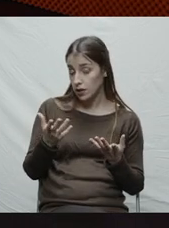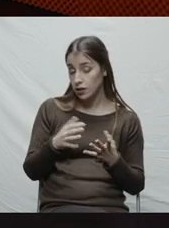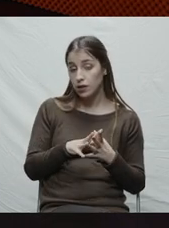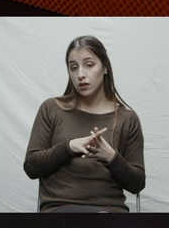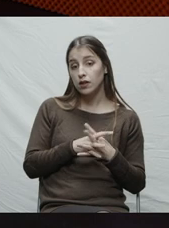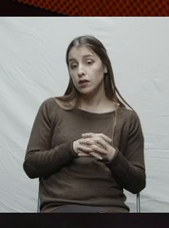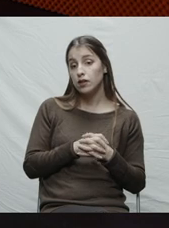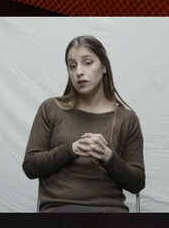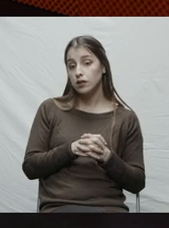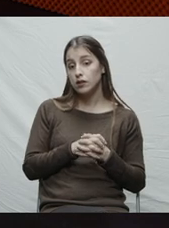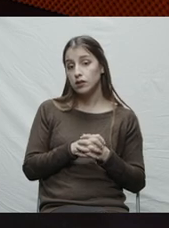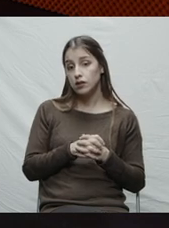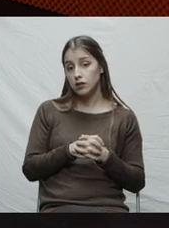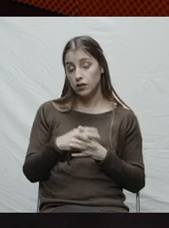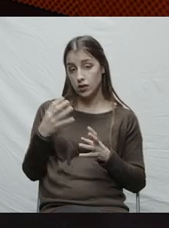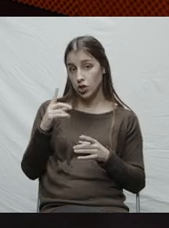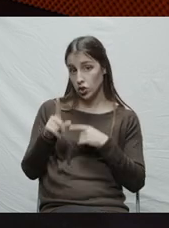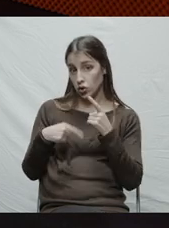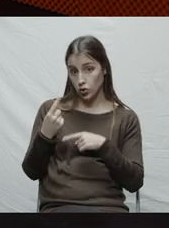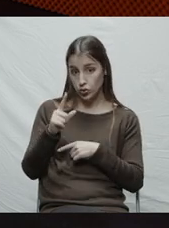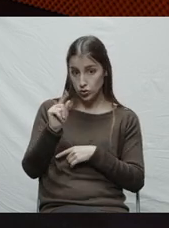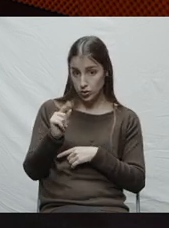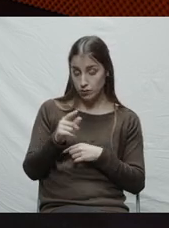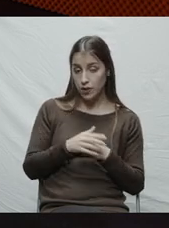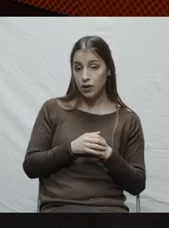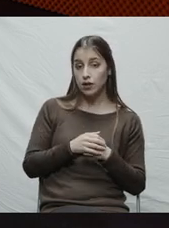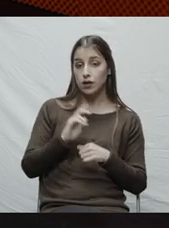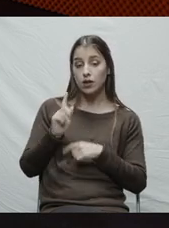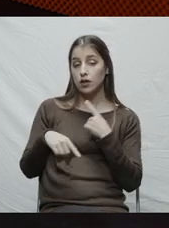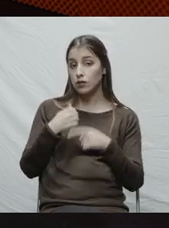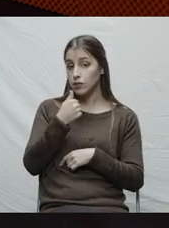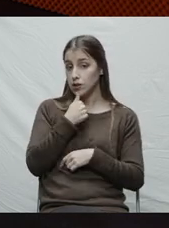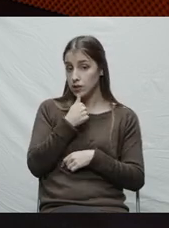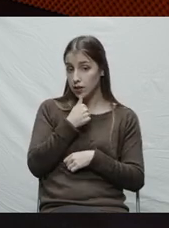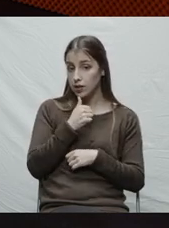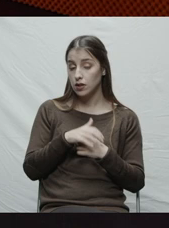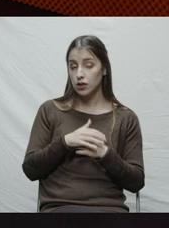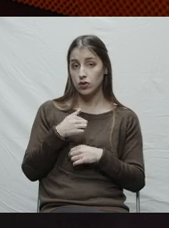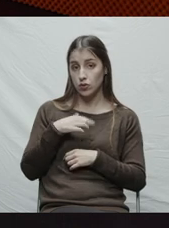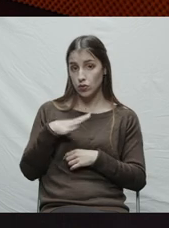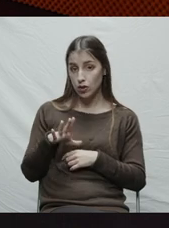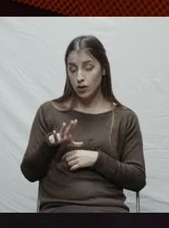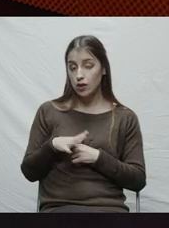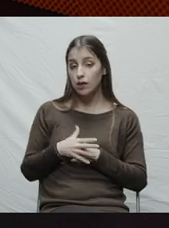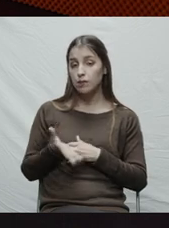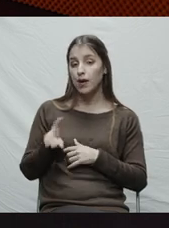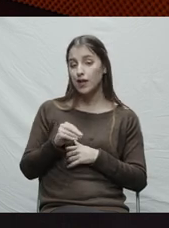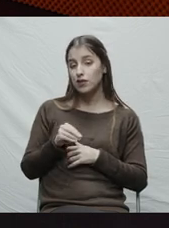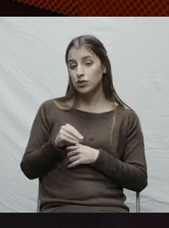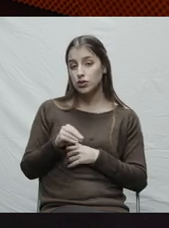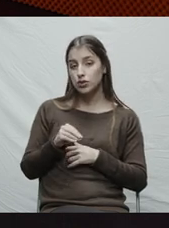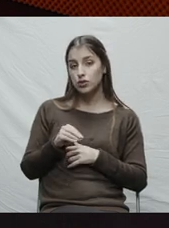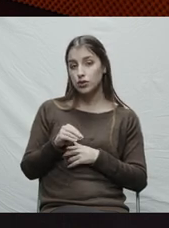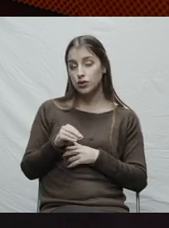tu Sim. e outros criadores, depois também em França. E depois decidi que queria enveredar mais para